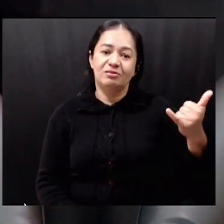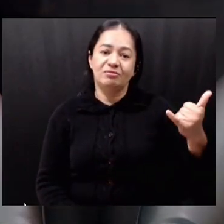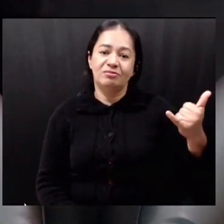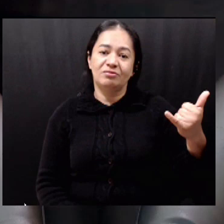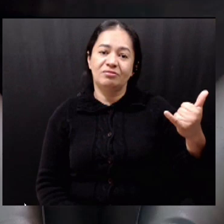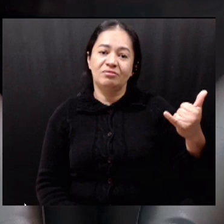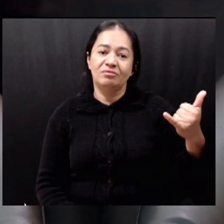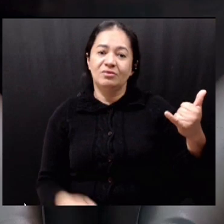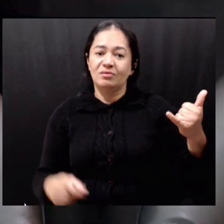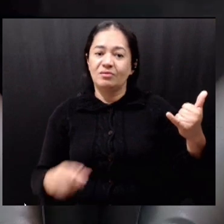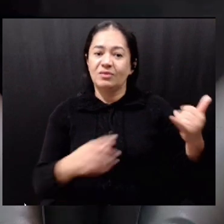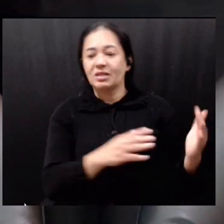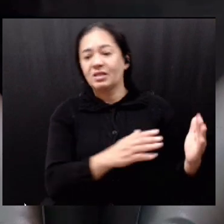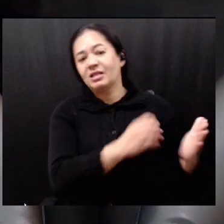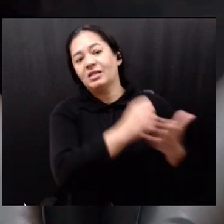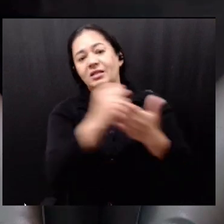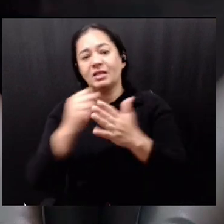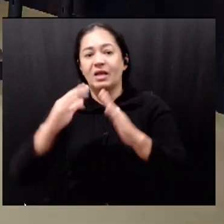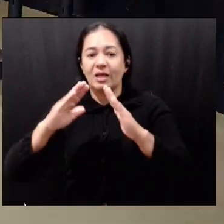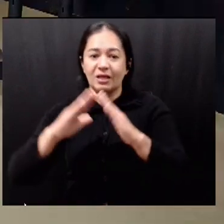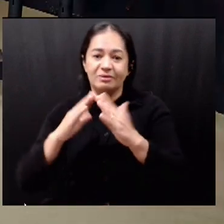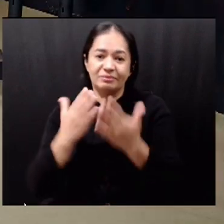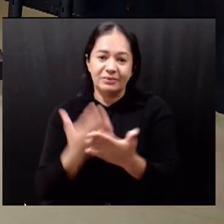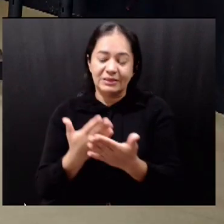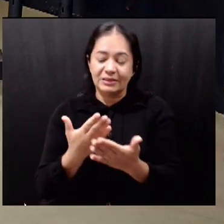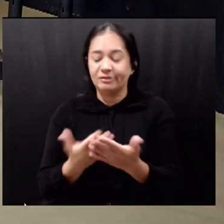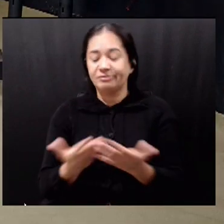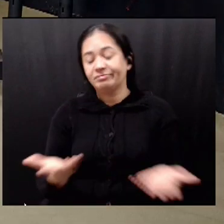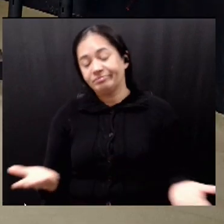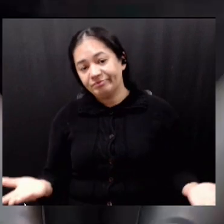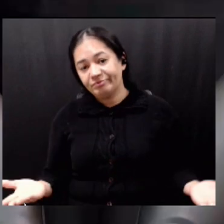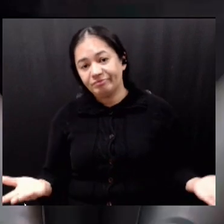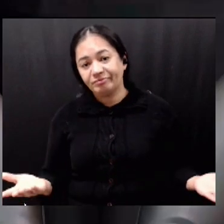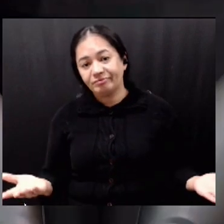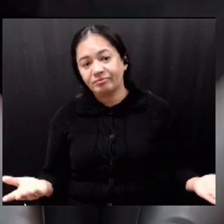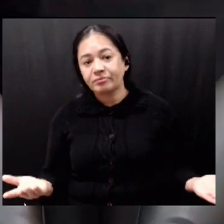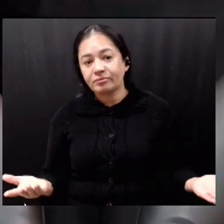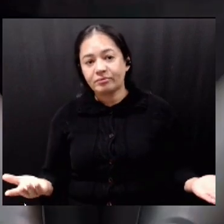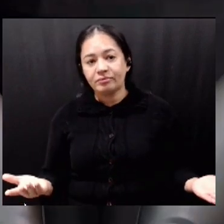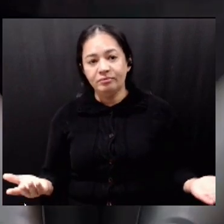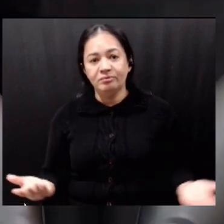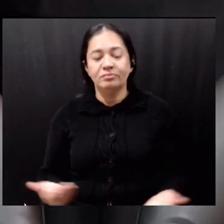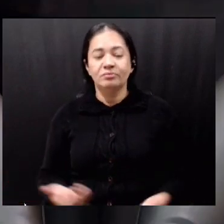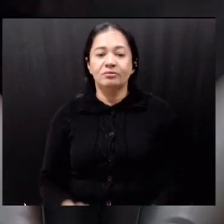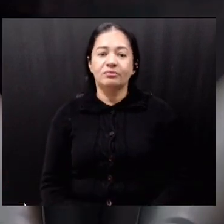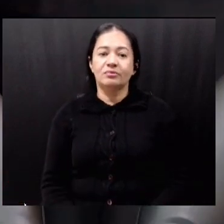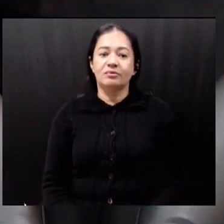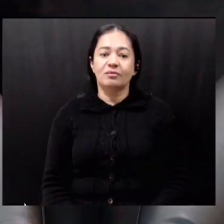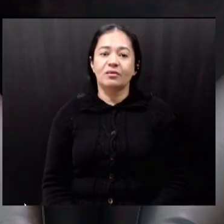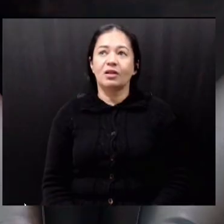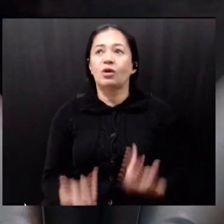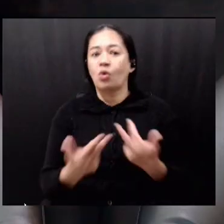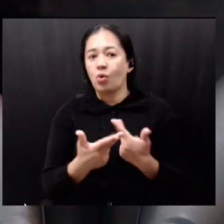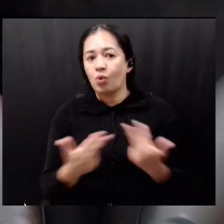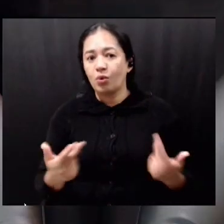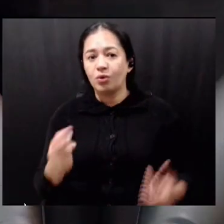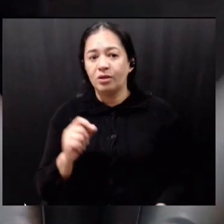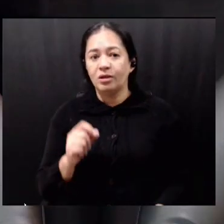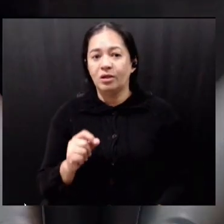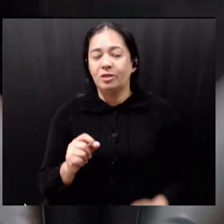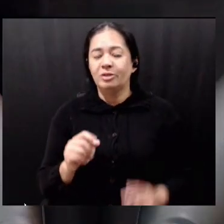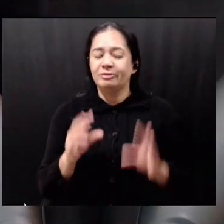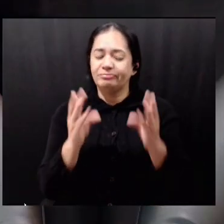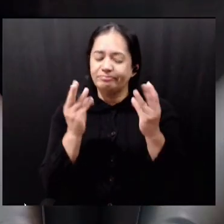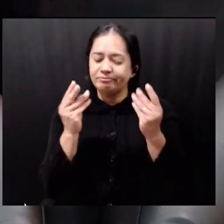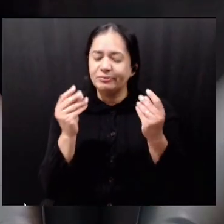de casa. Ah, mas né? essa, mais Então, assim, são situações que são delicadas, a gente sabe, os